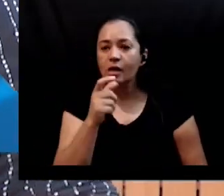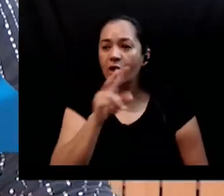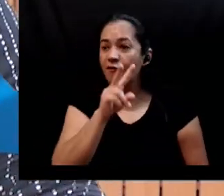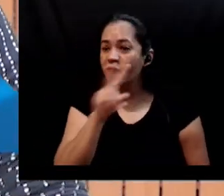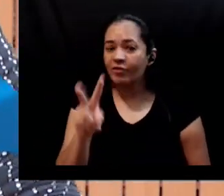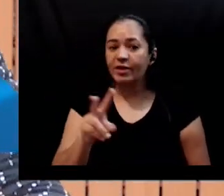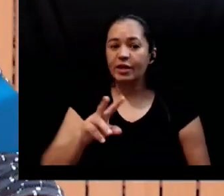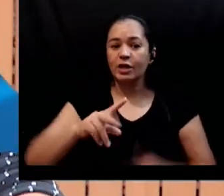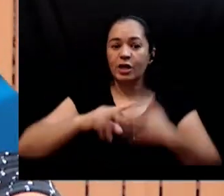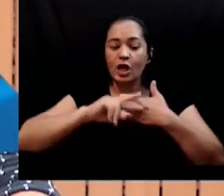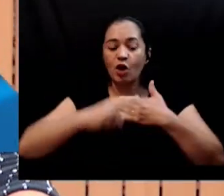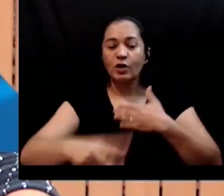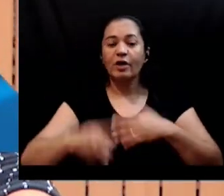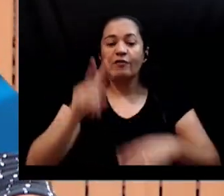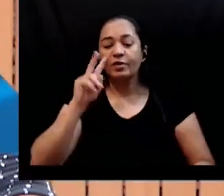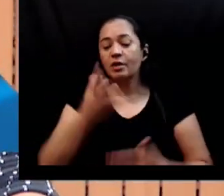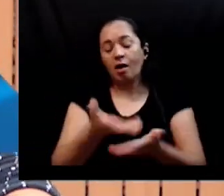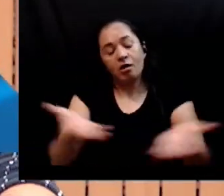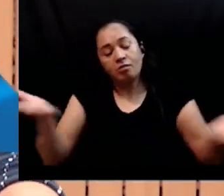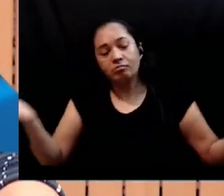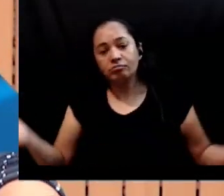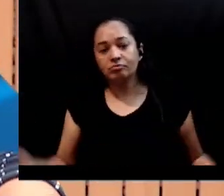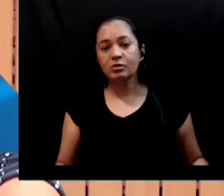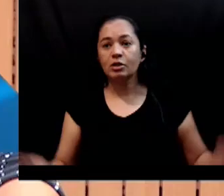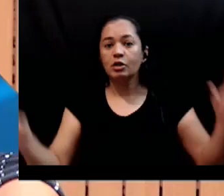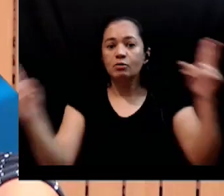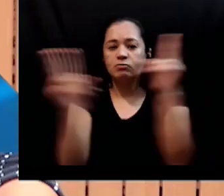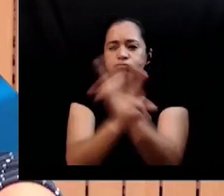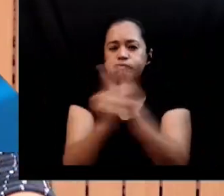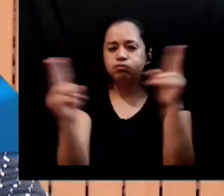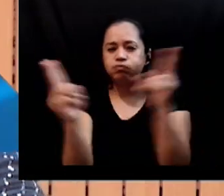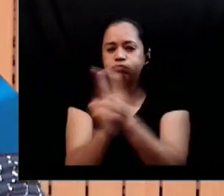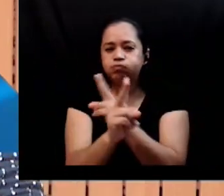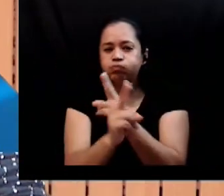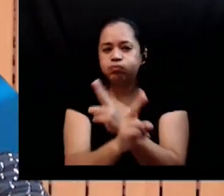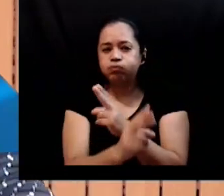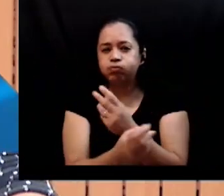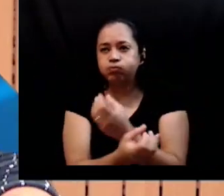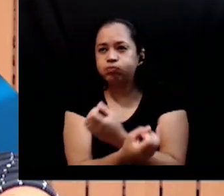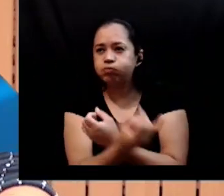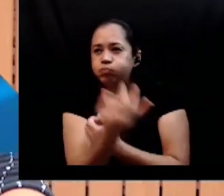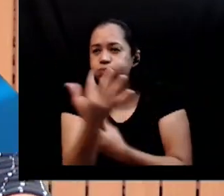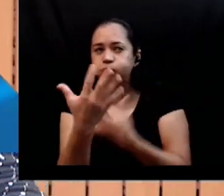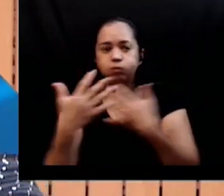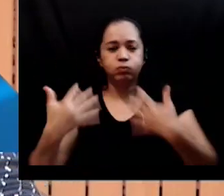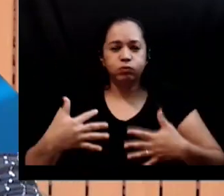vê é isso, a crise em grandes proporções, e nesses